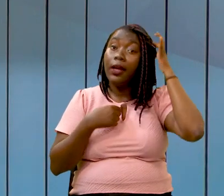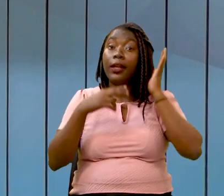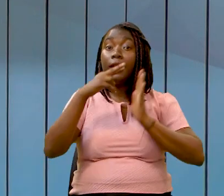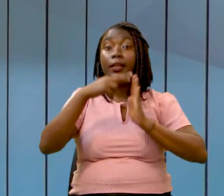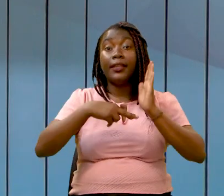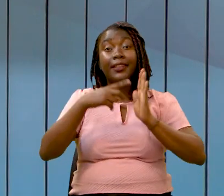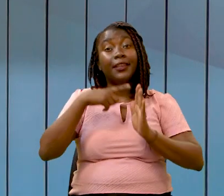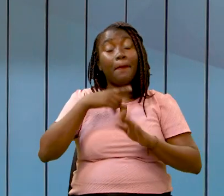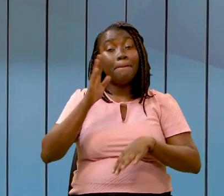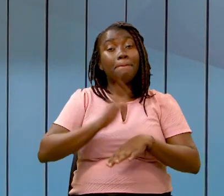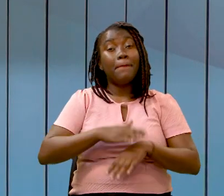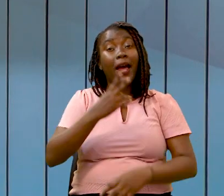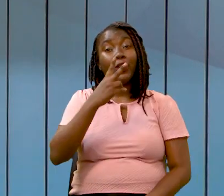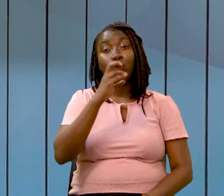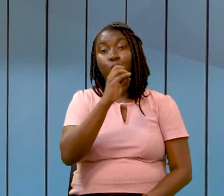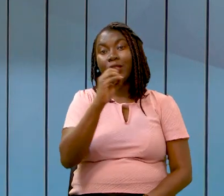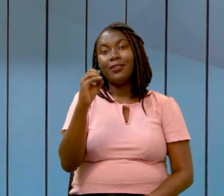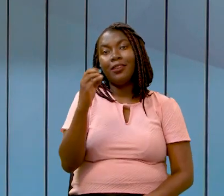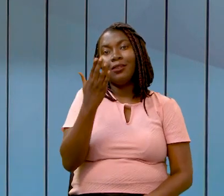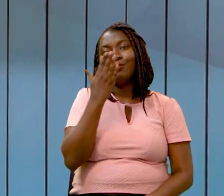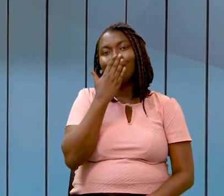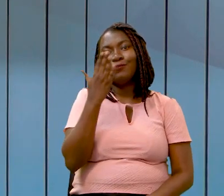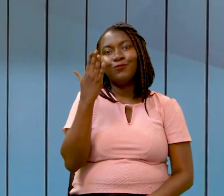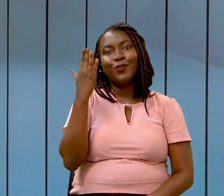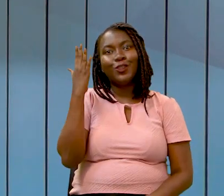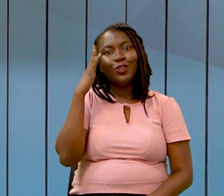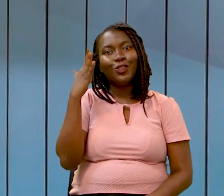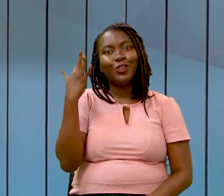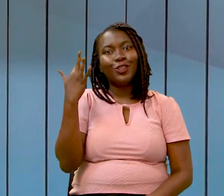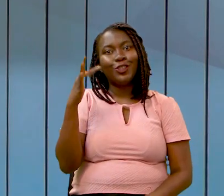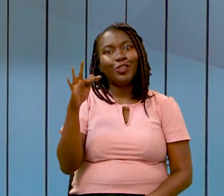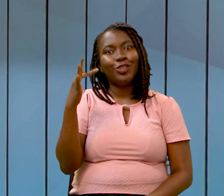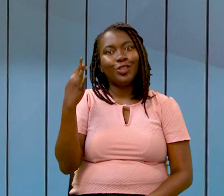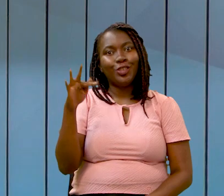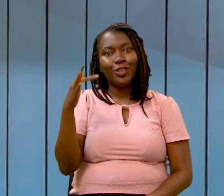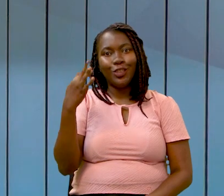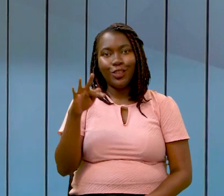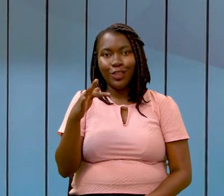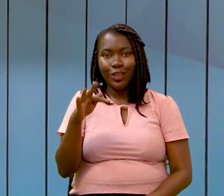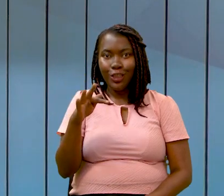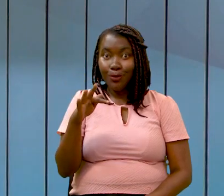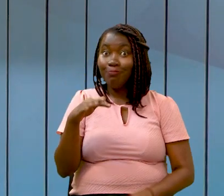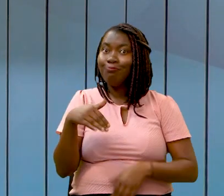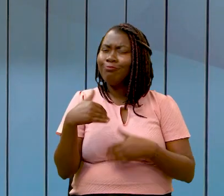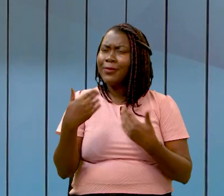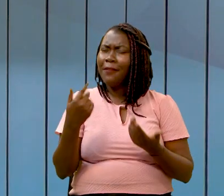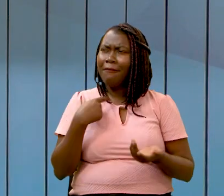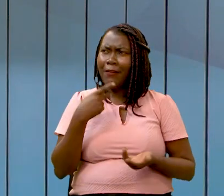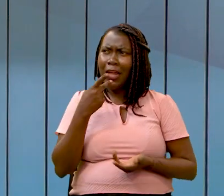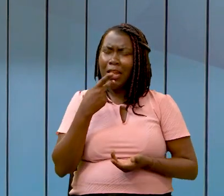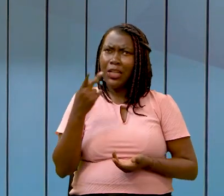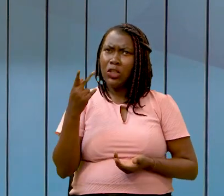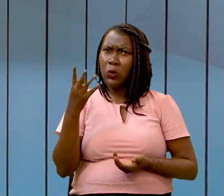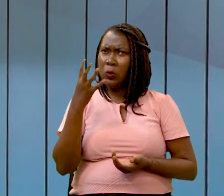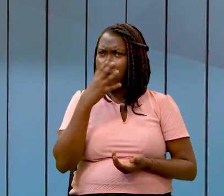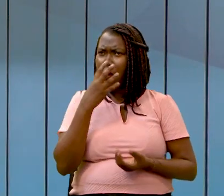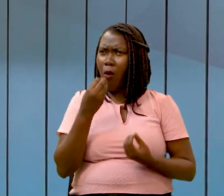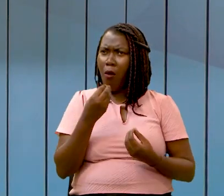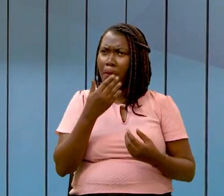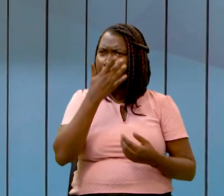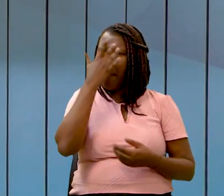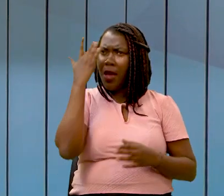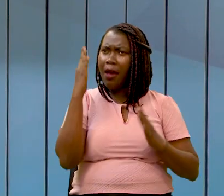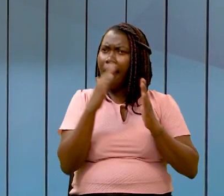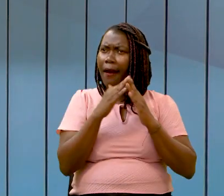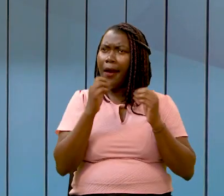que existem mais de 200 tipos de dores de cabeça. Então eu falei, nossa, como que o pessoal que está